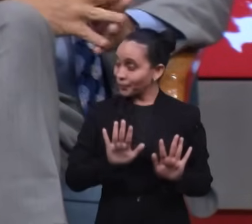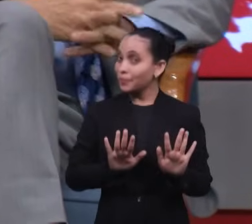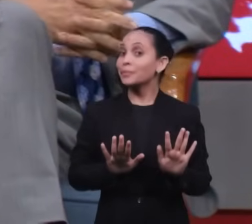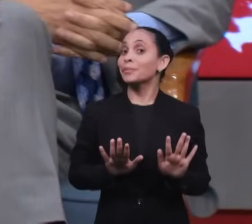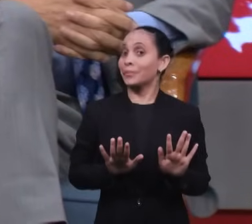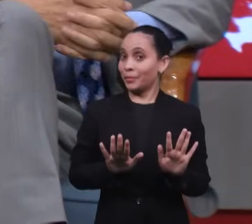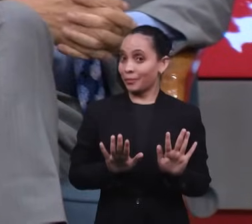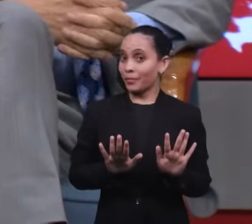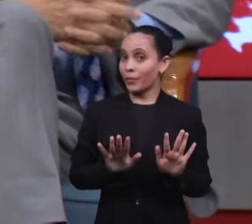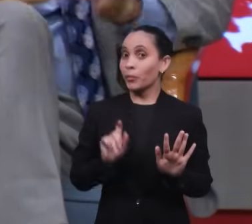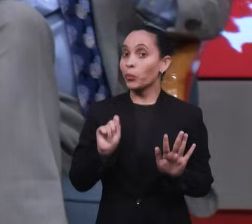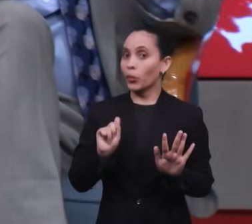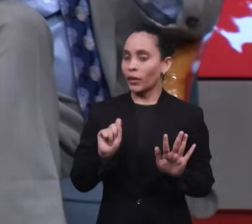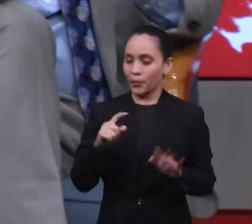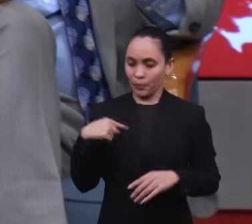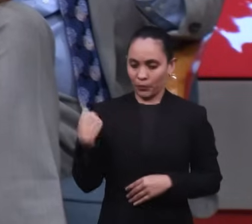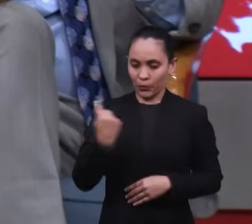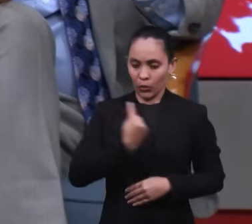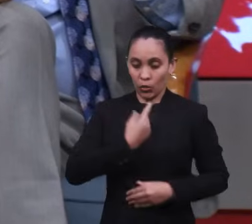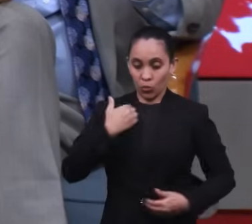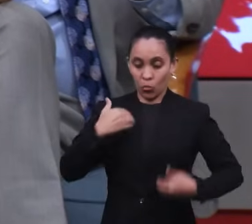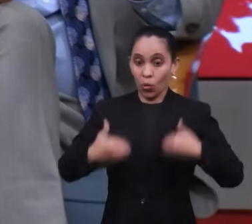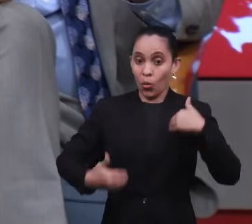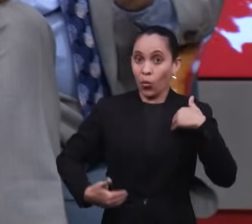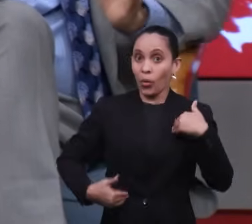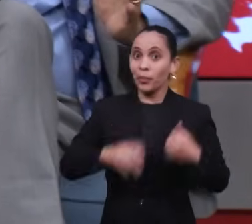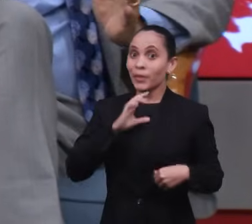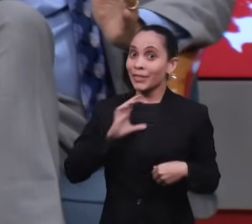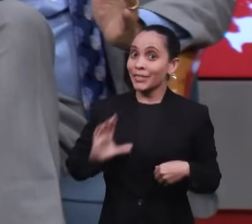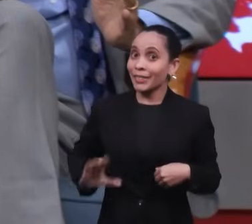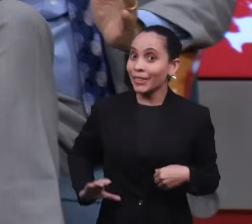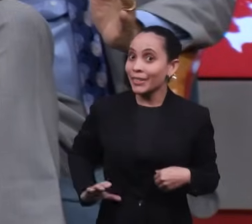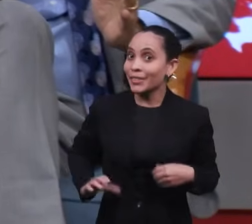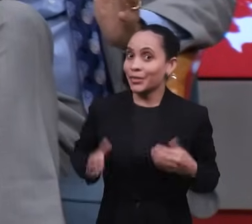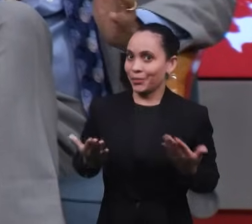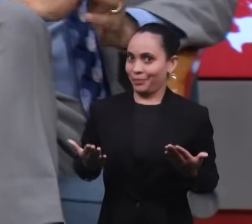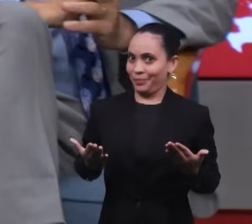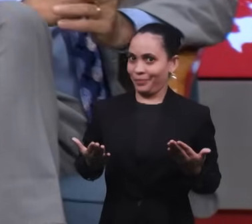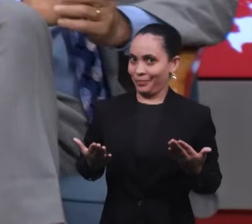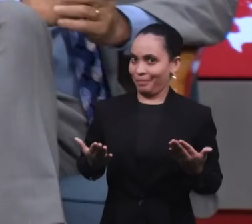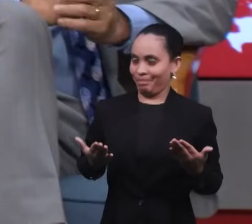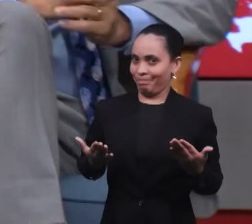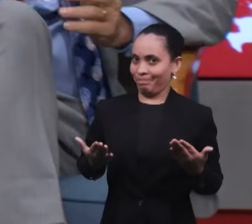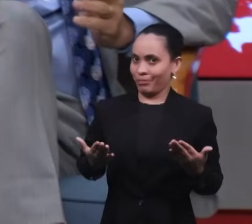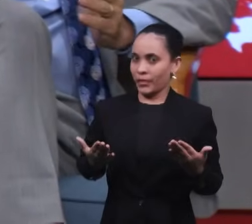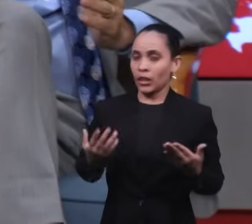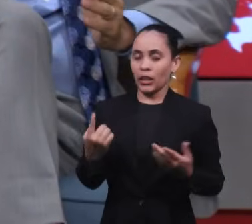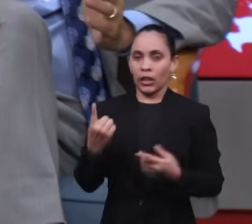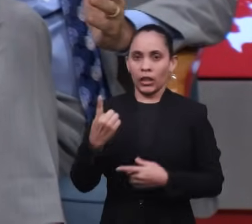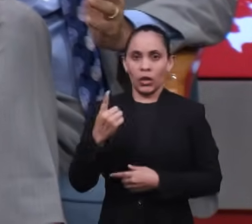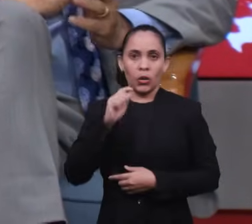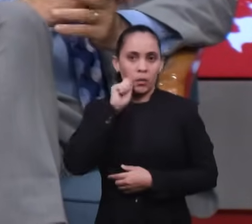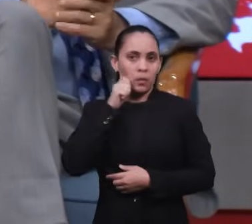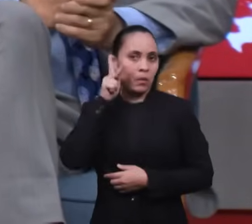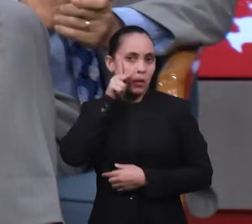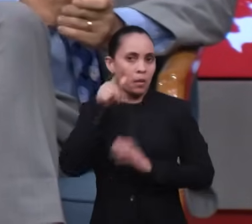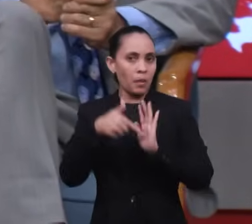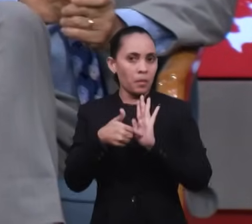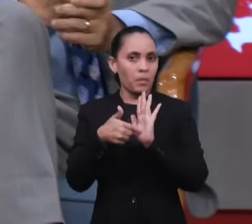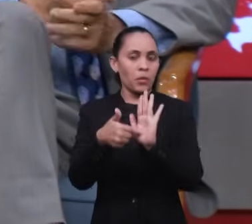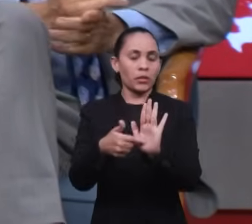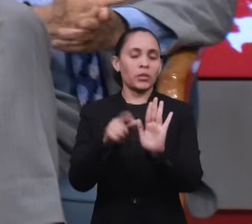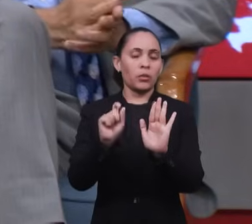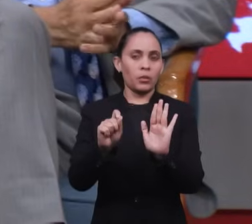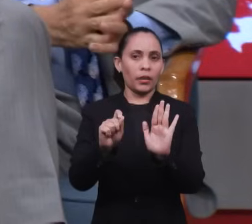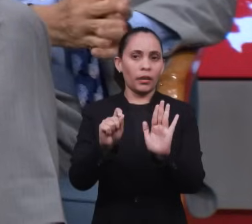corpo. Quem é o corpo? Quando Paulo, na experiência de salvação que ele